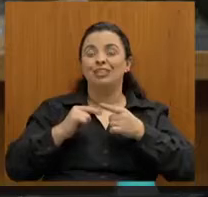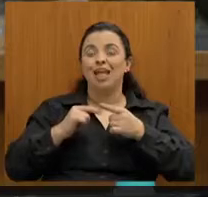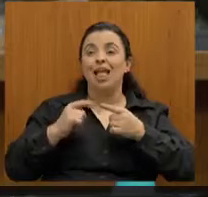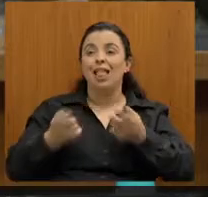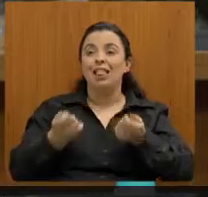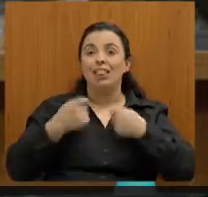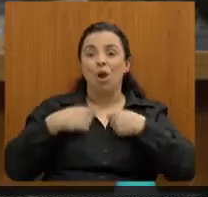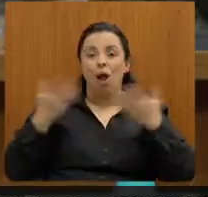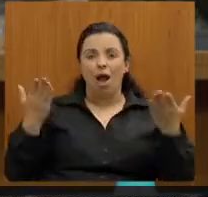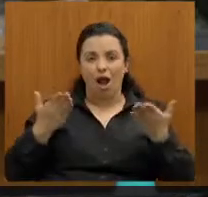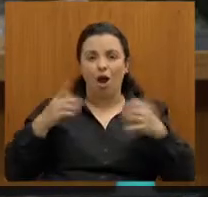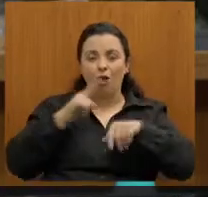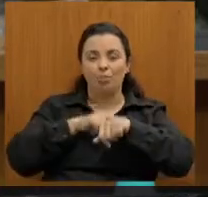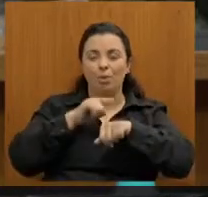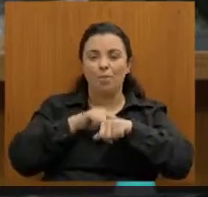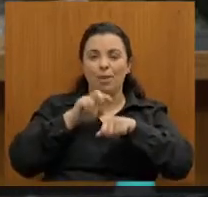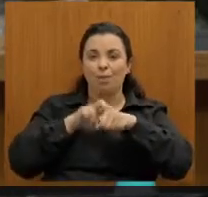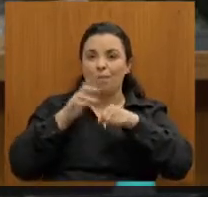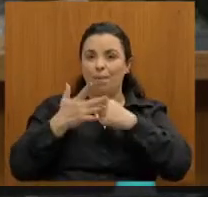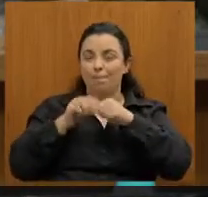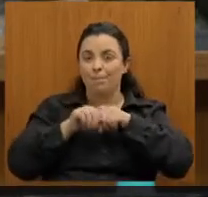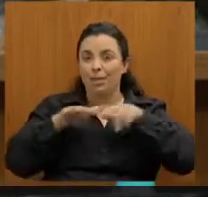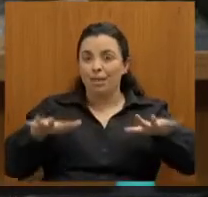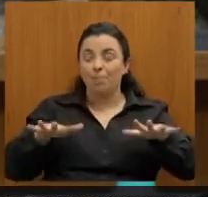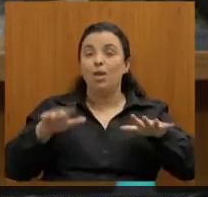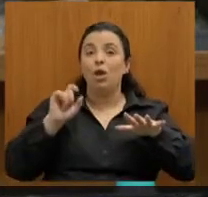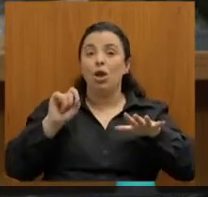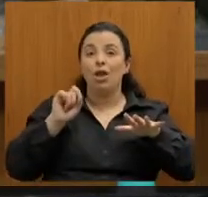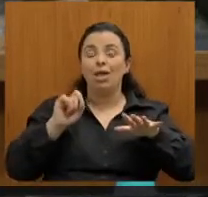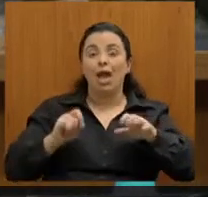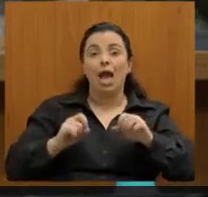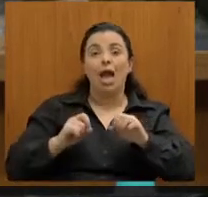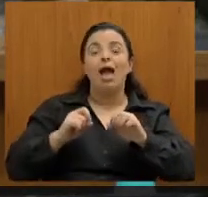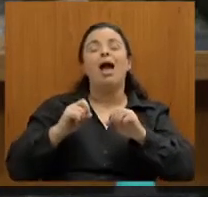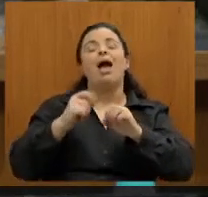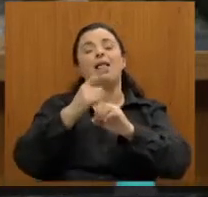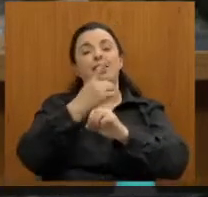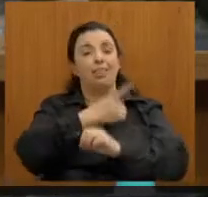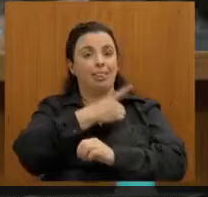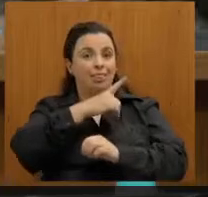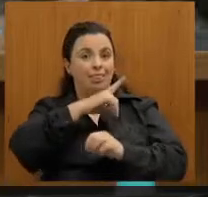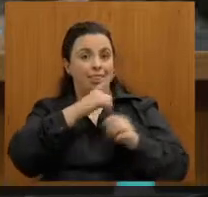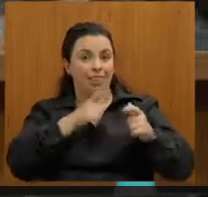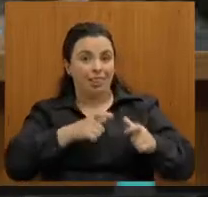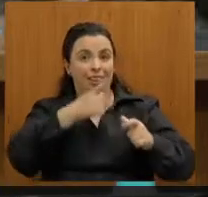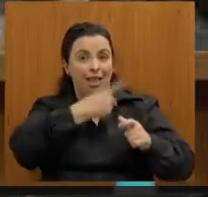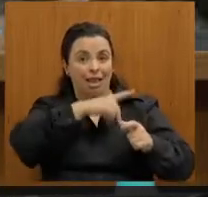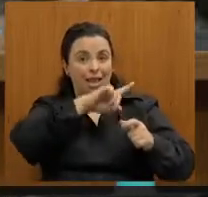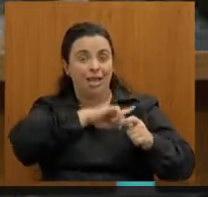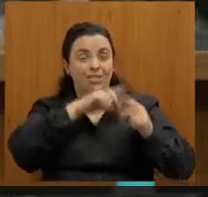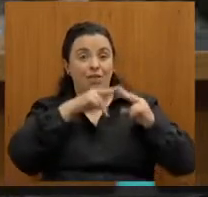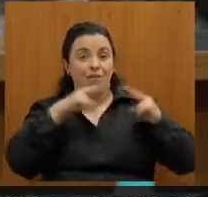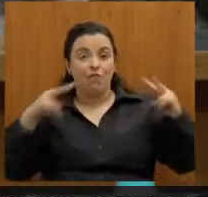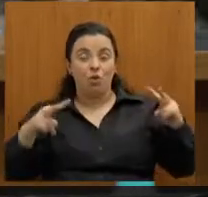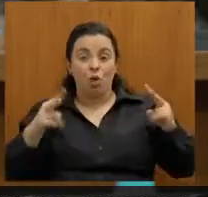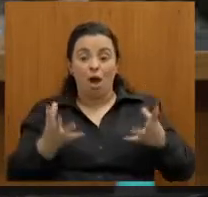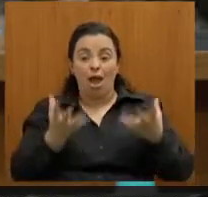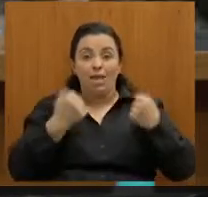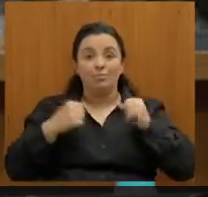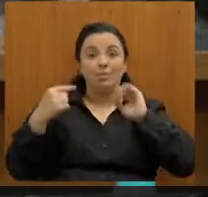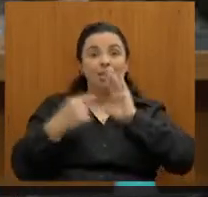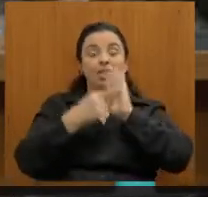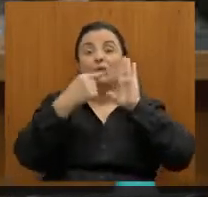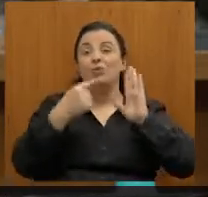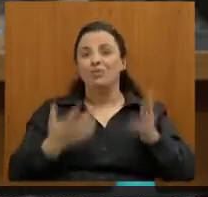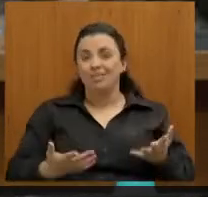delegacia virtual da Polícia Civil recebendo o boletim de ocorrência da violência doméstica É porque era complicado para